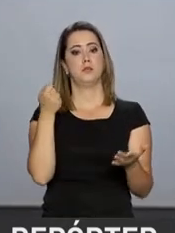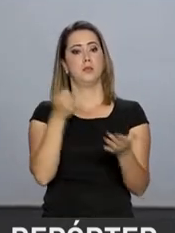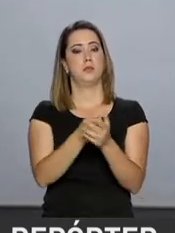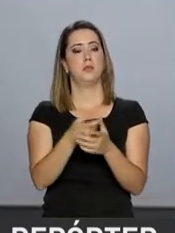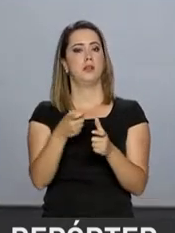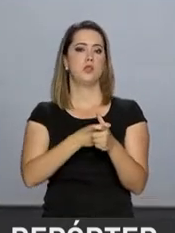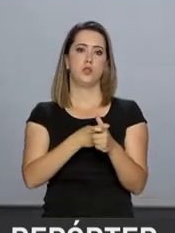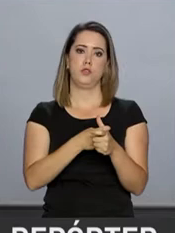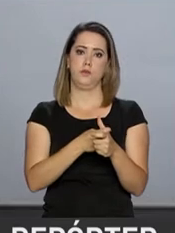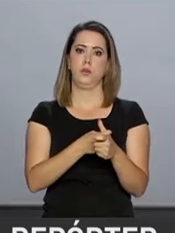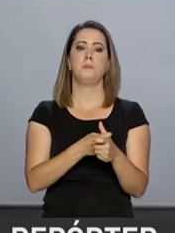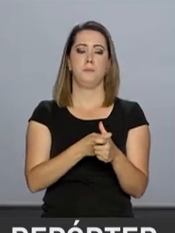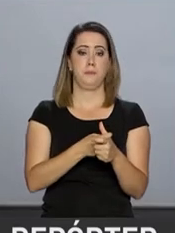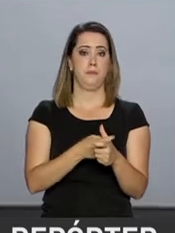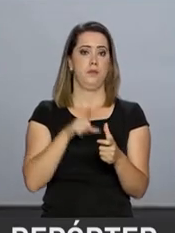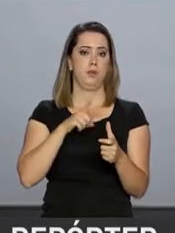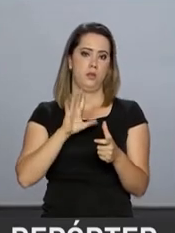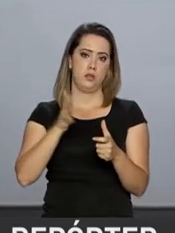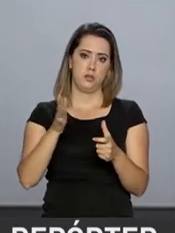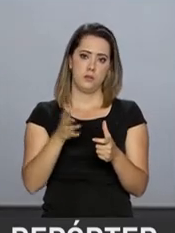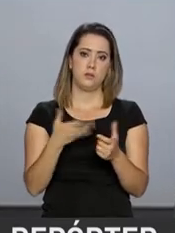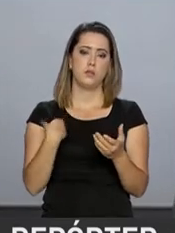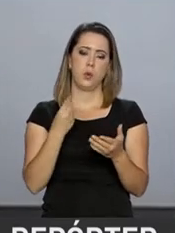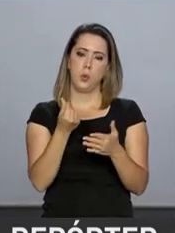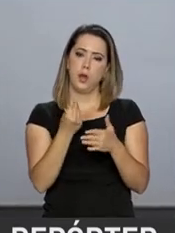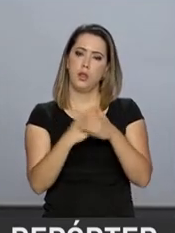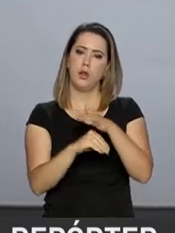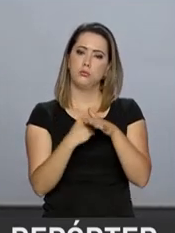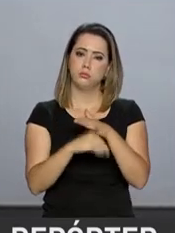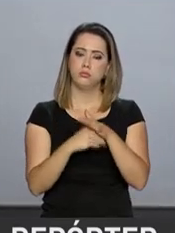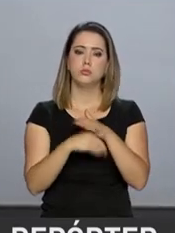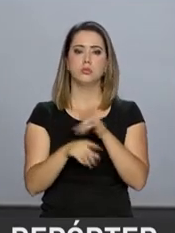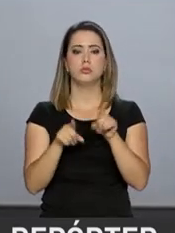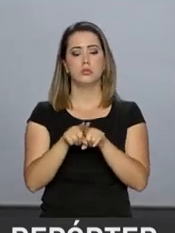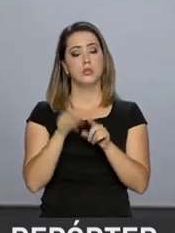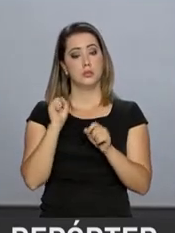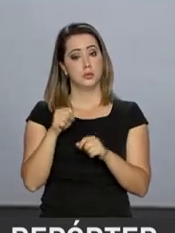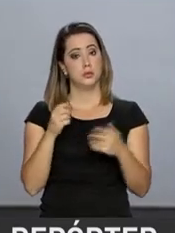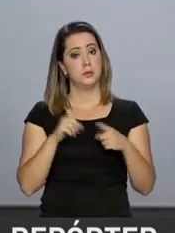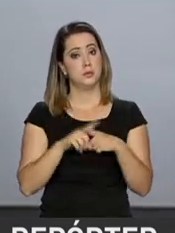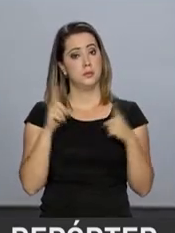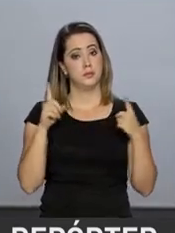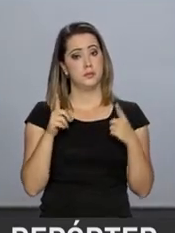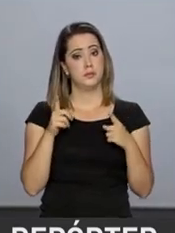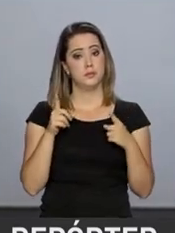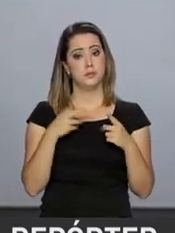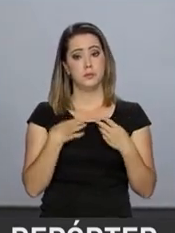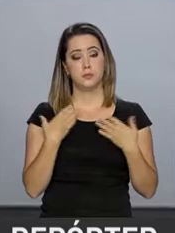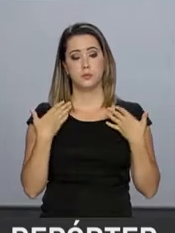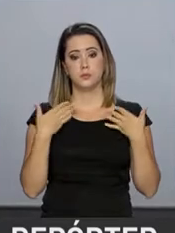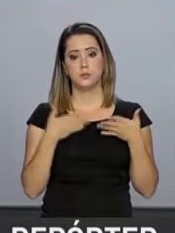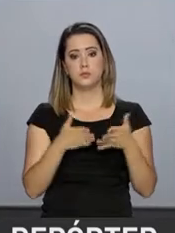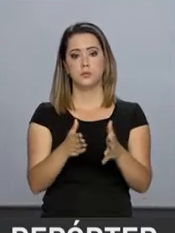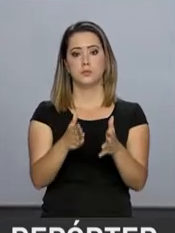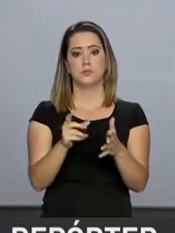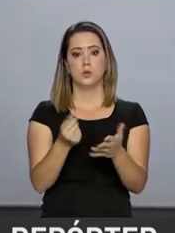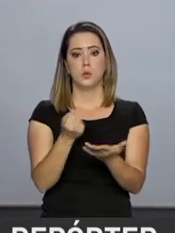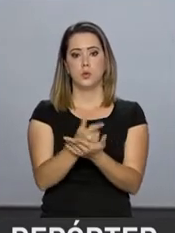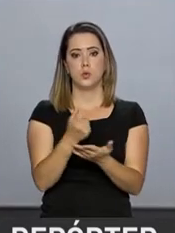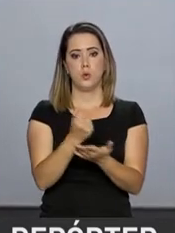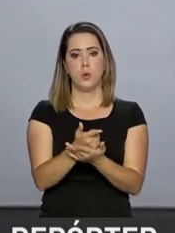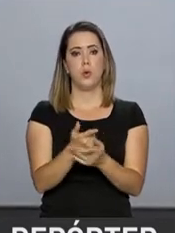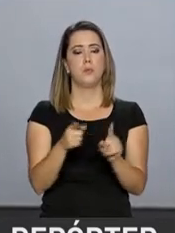quitar dívidas e até eventualmente para poupar uma parte também obviamente foi direcionada para a aquisição